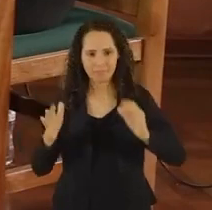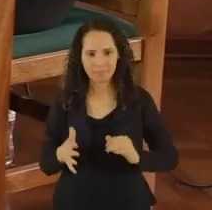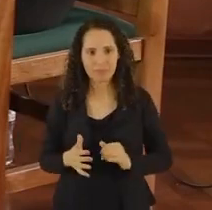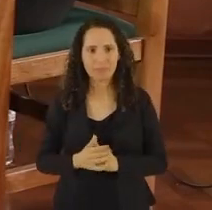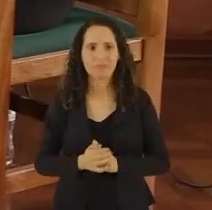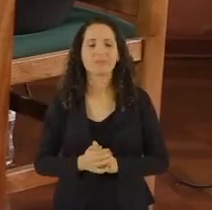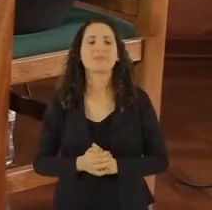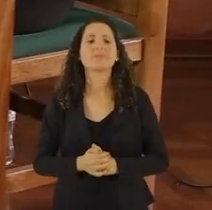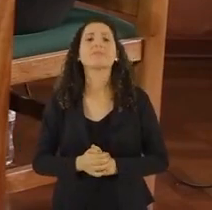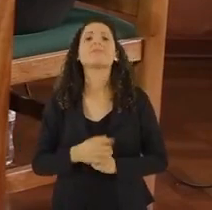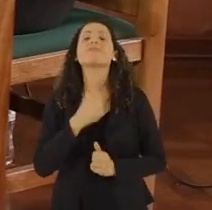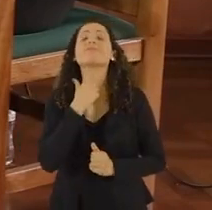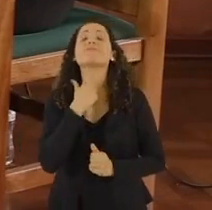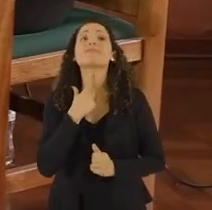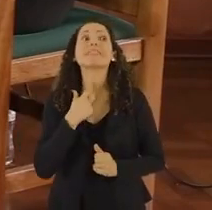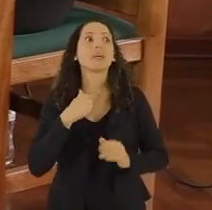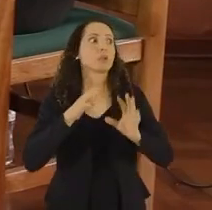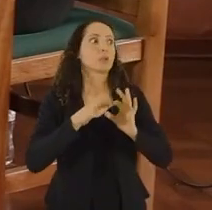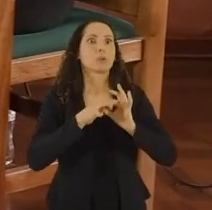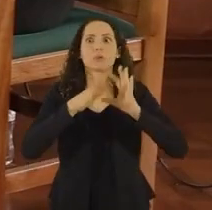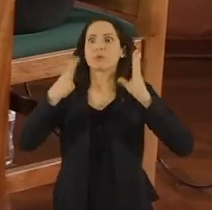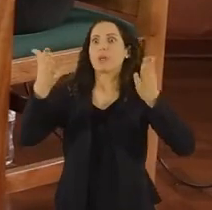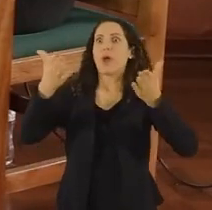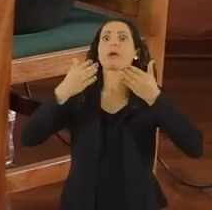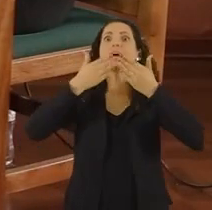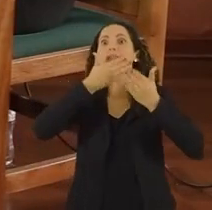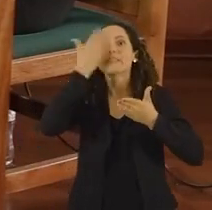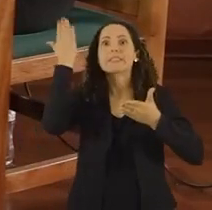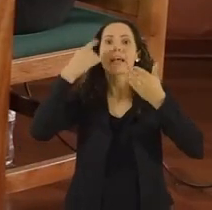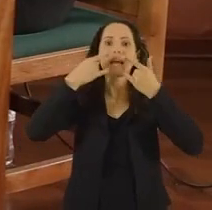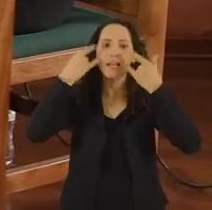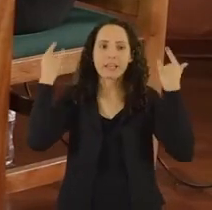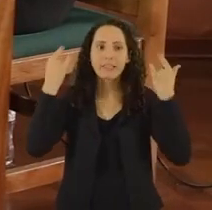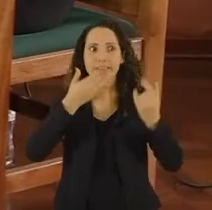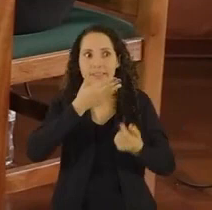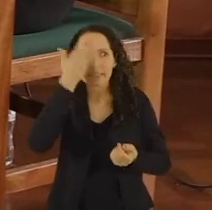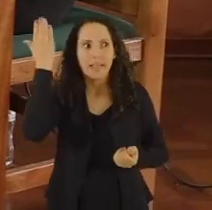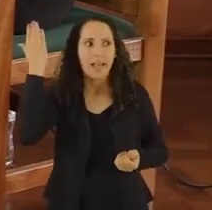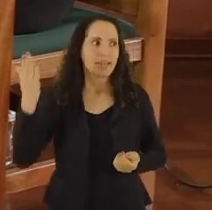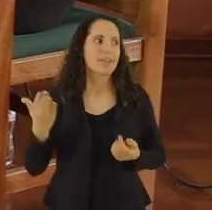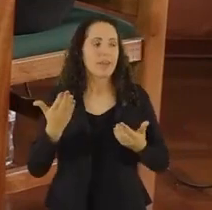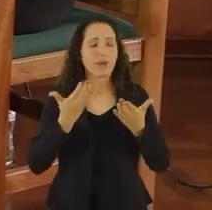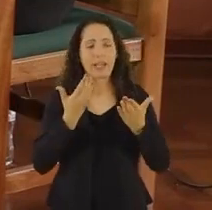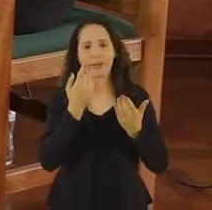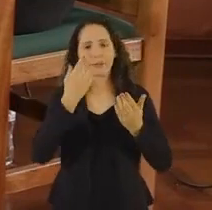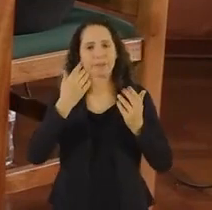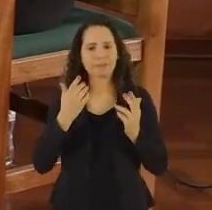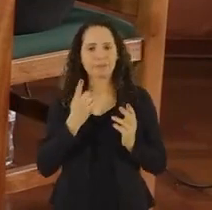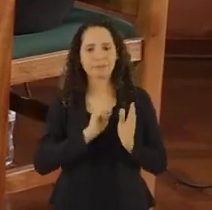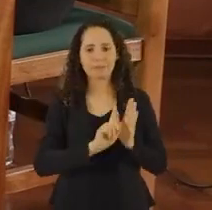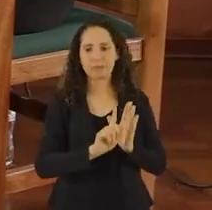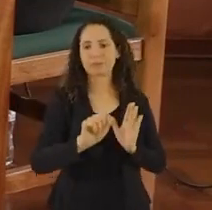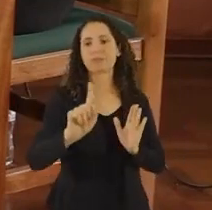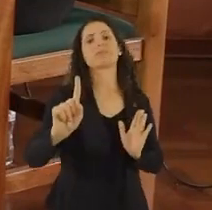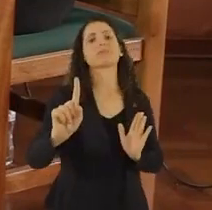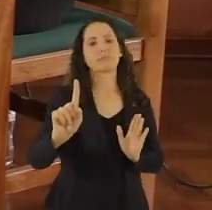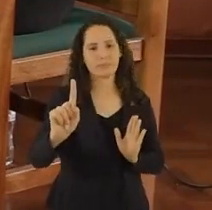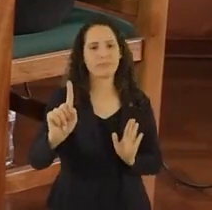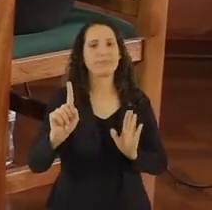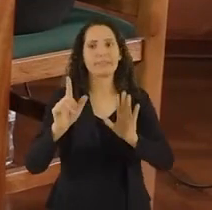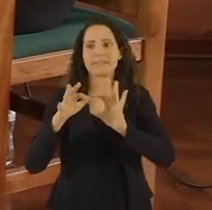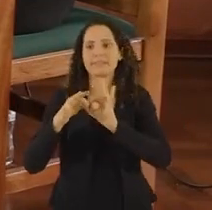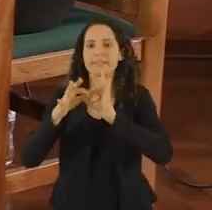aquele desejo intenso de ser livre de sentir o tempo inteiro preso recluso Não essa já é uma tendência